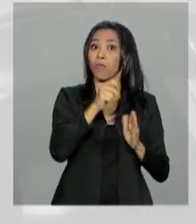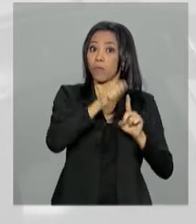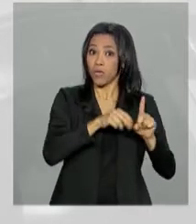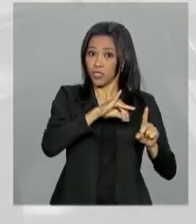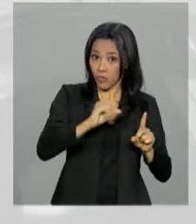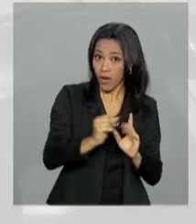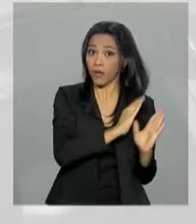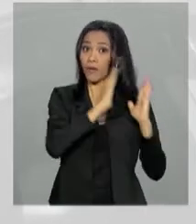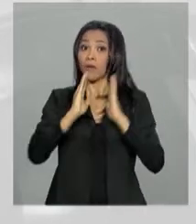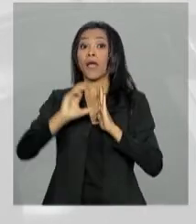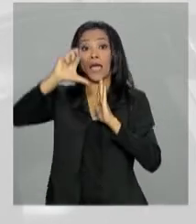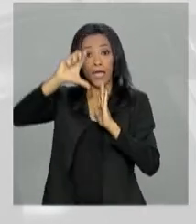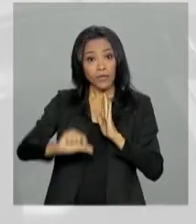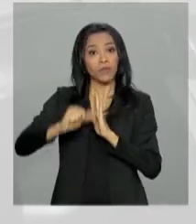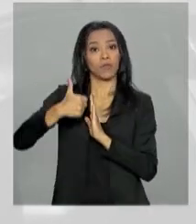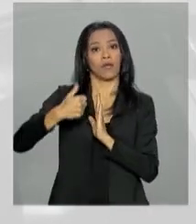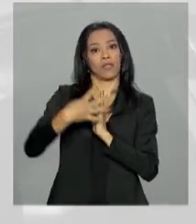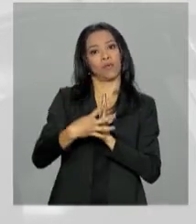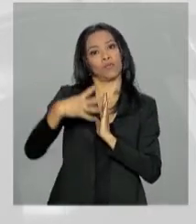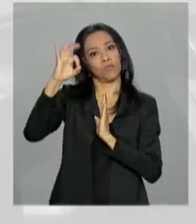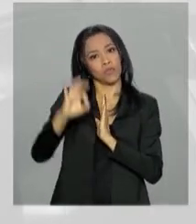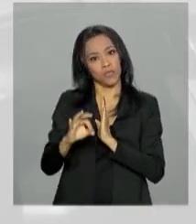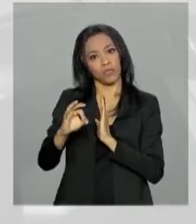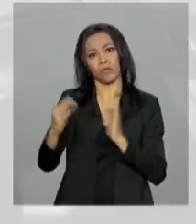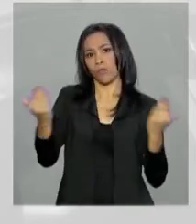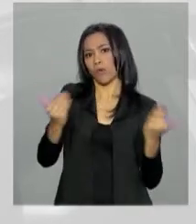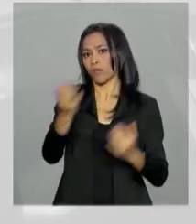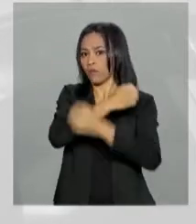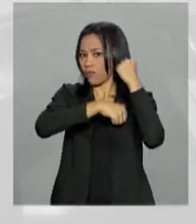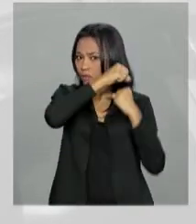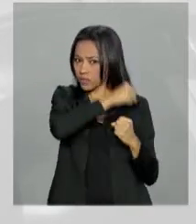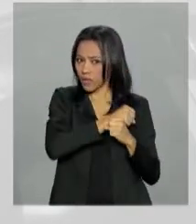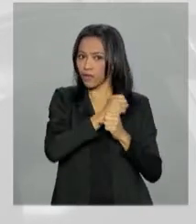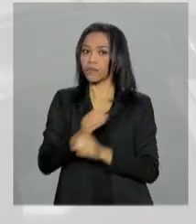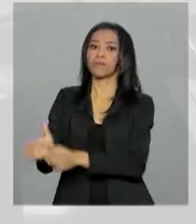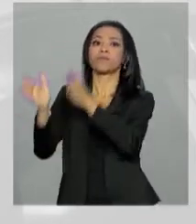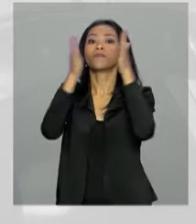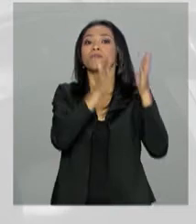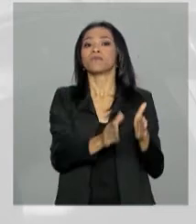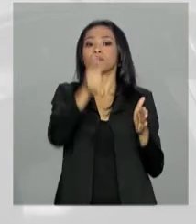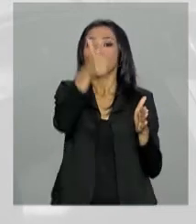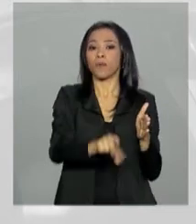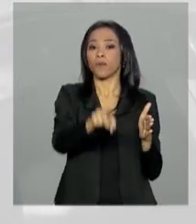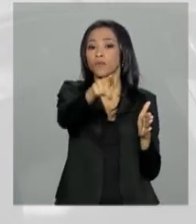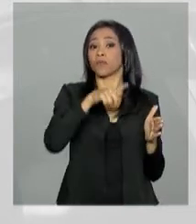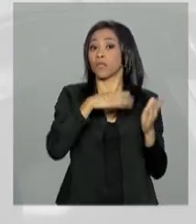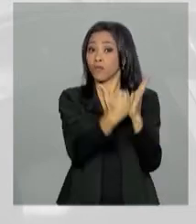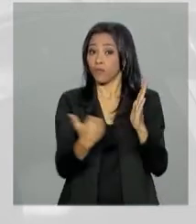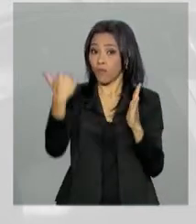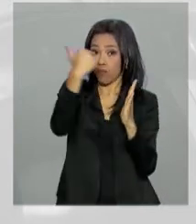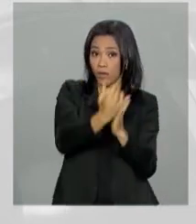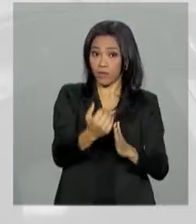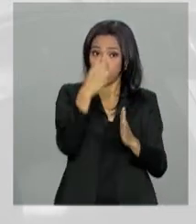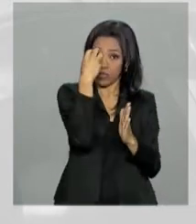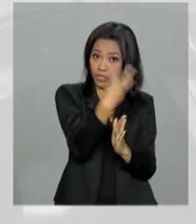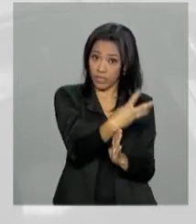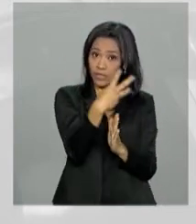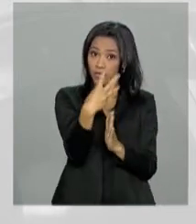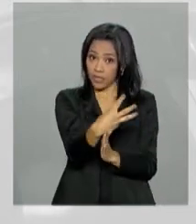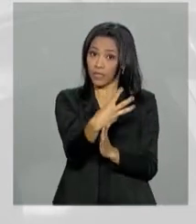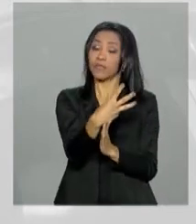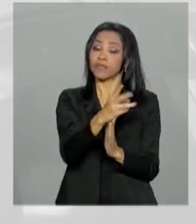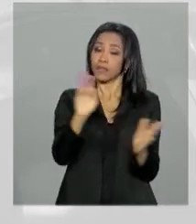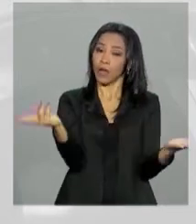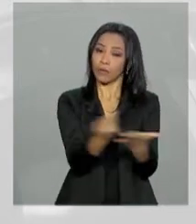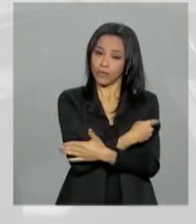a menos que em maio do ano passado. O indicador de letalidade violenta teve um aumento de 33 casos no